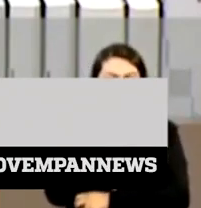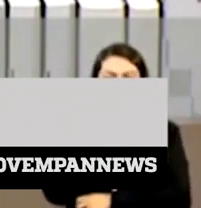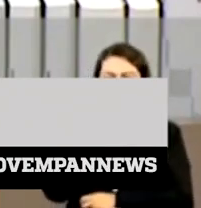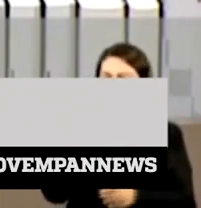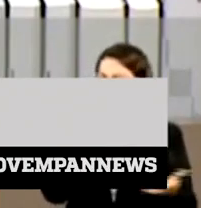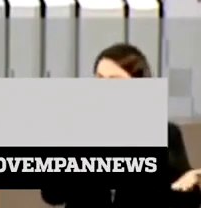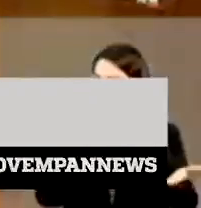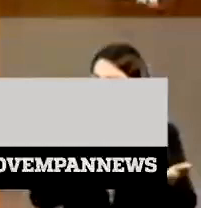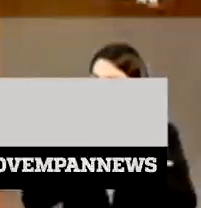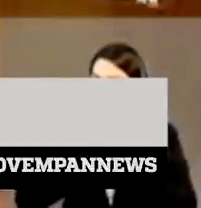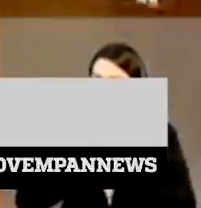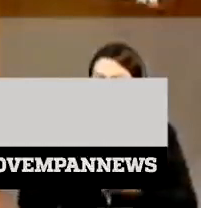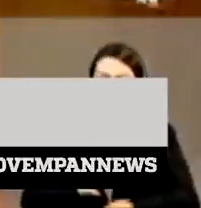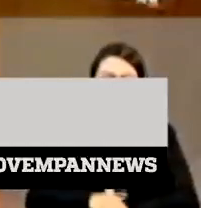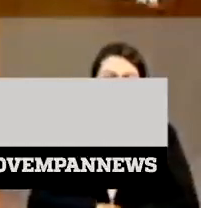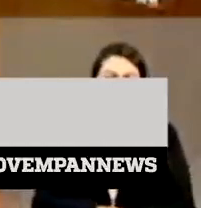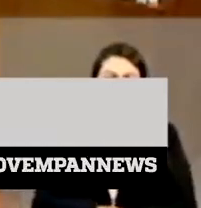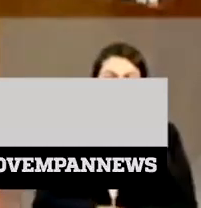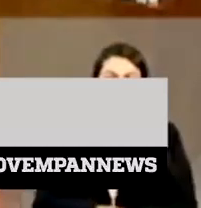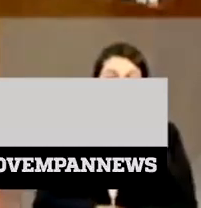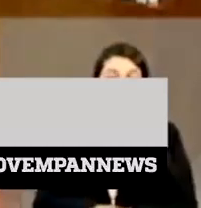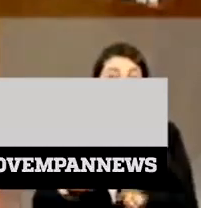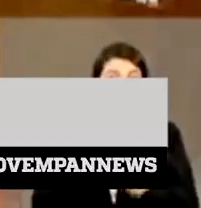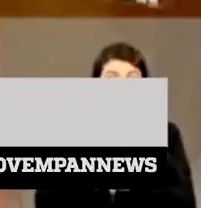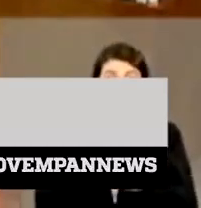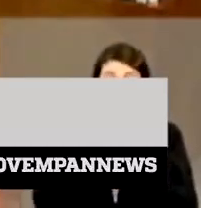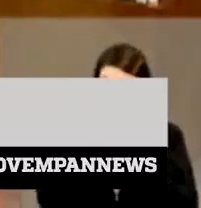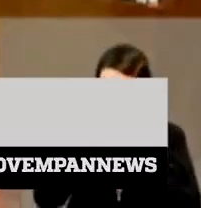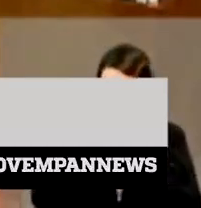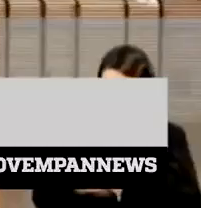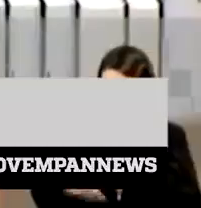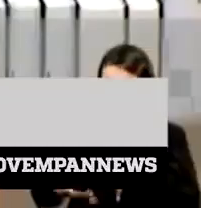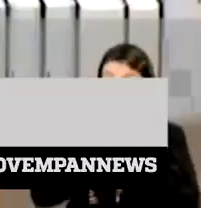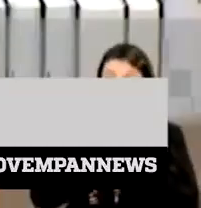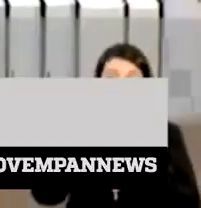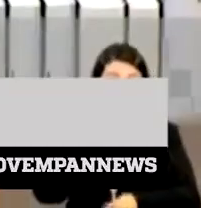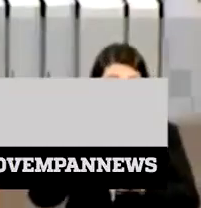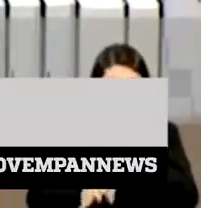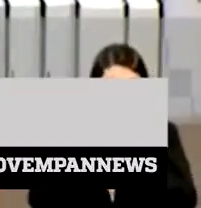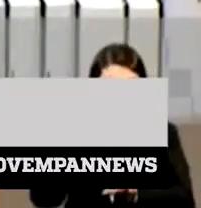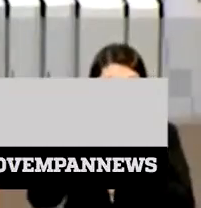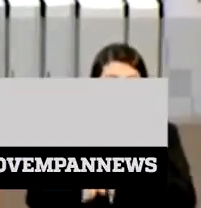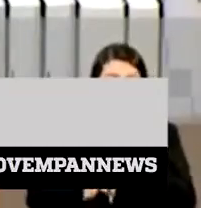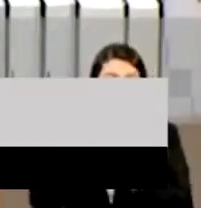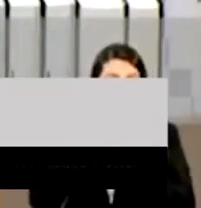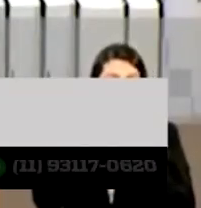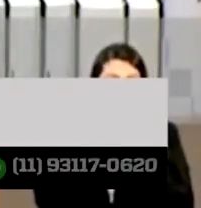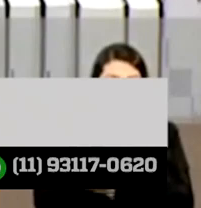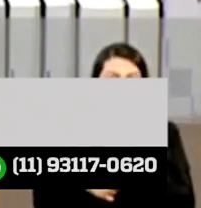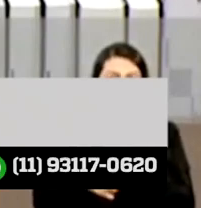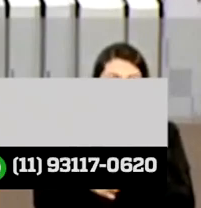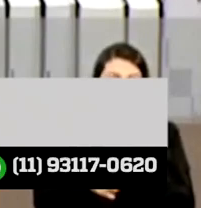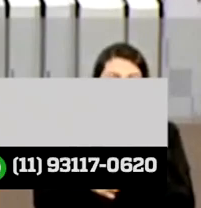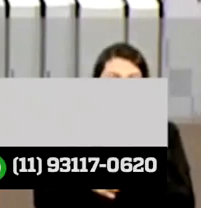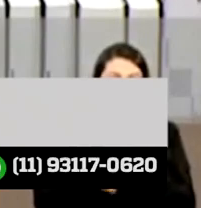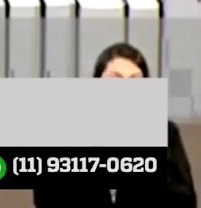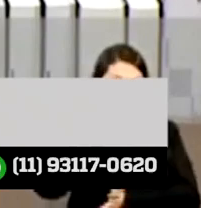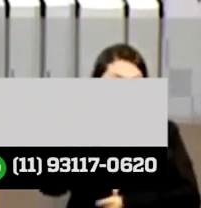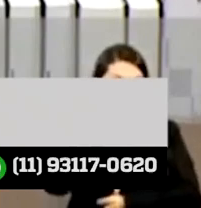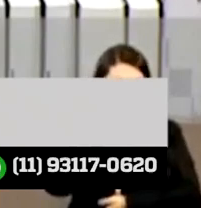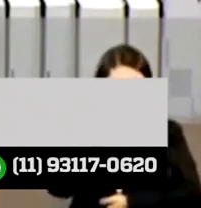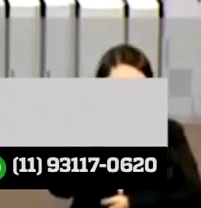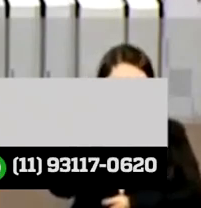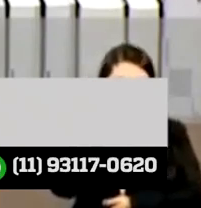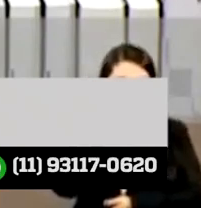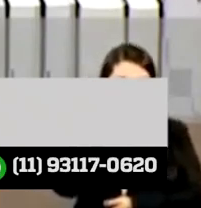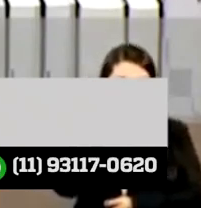no Legislativo um projeto de lei que inclui ofensas a homossexuais e transexuais na lei do racismo. A maioria dos ministros, no